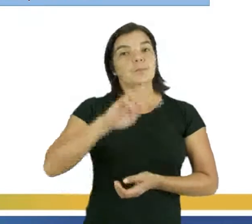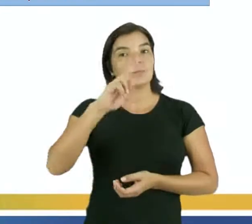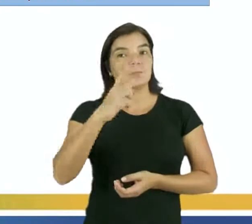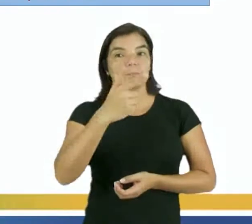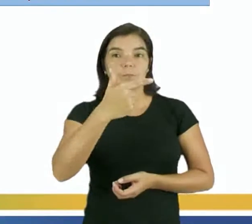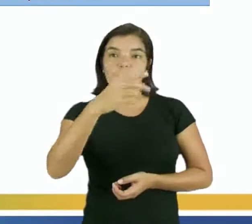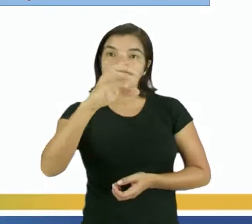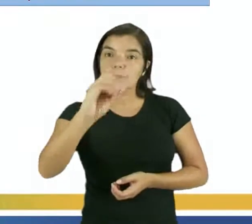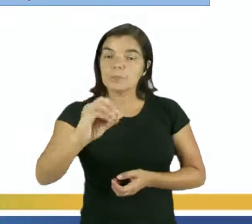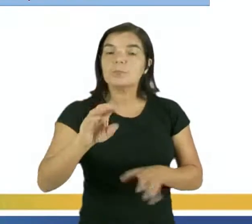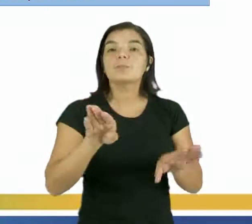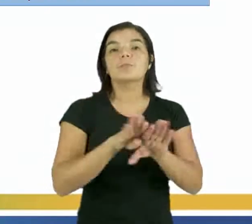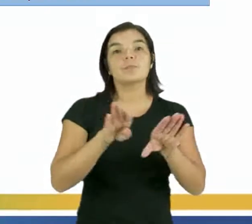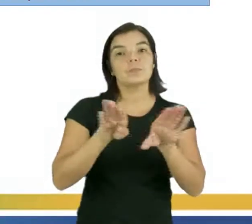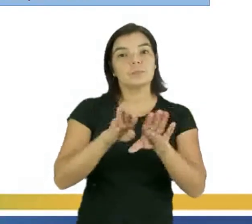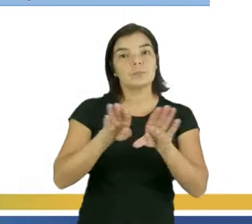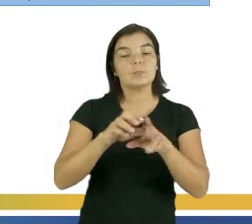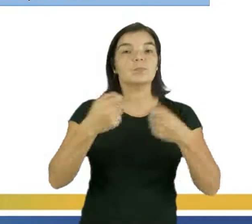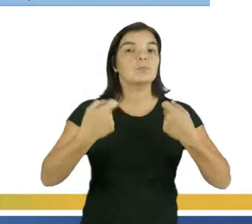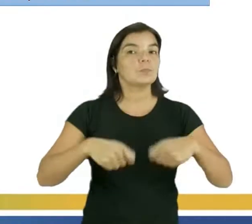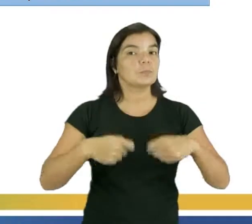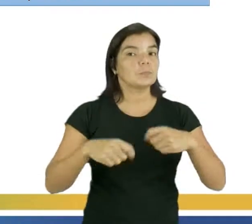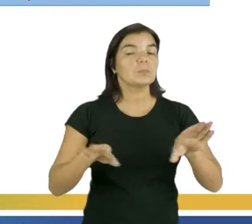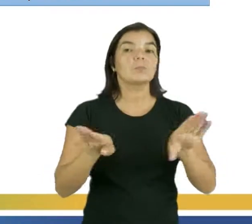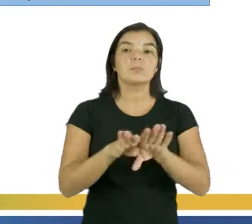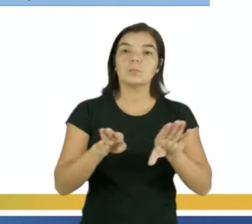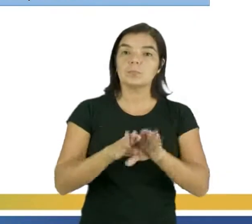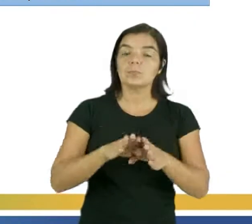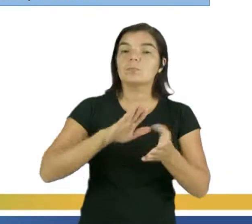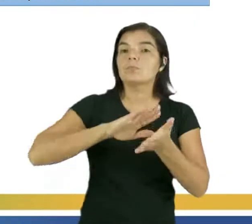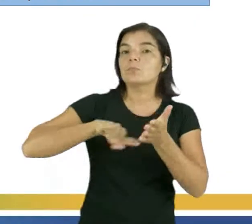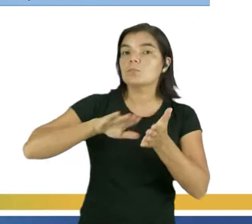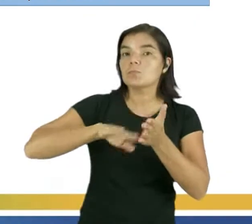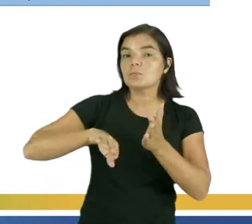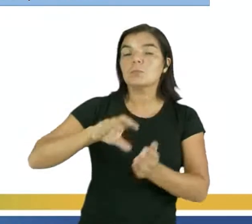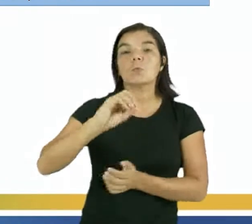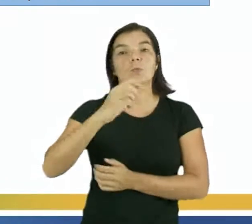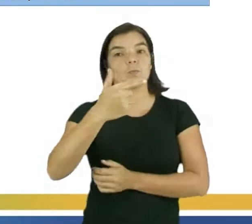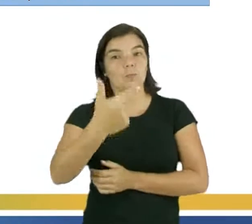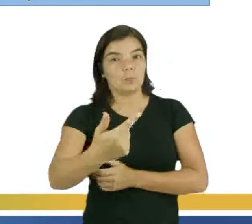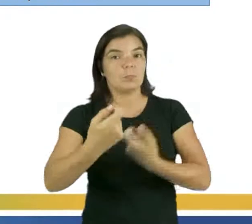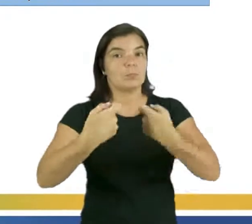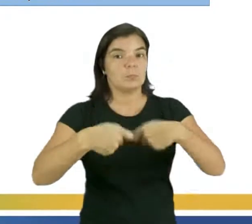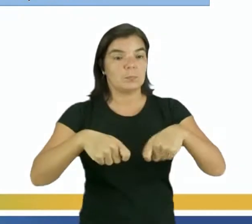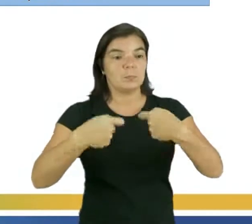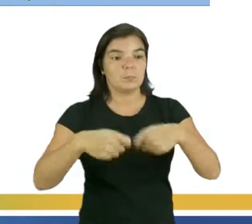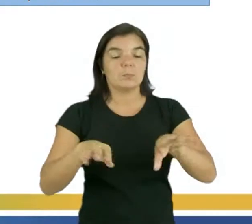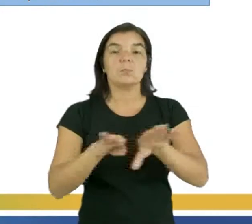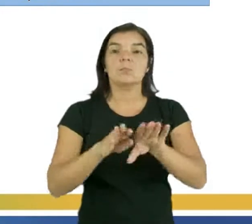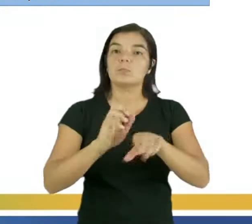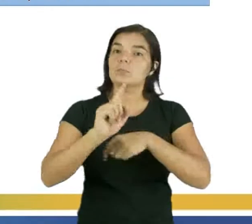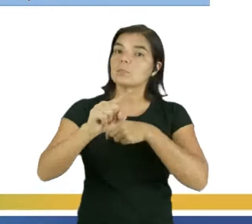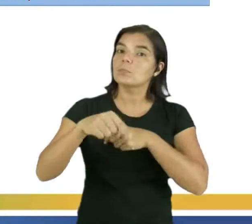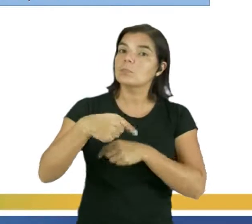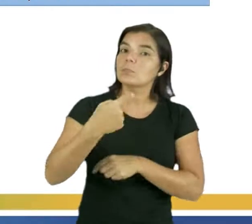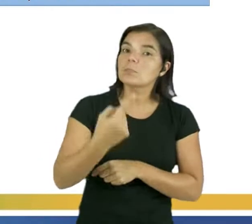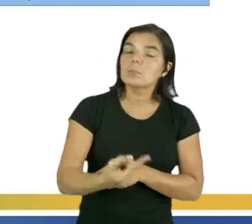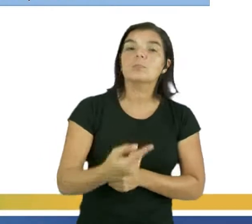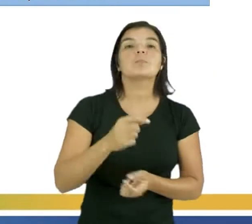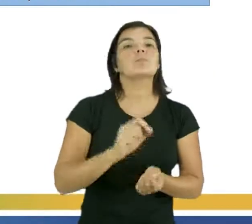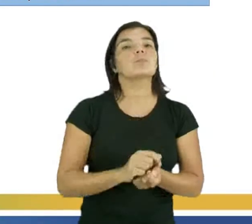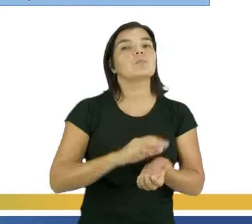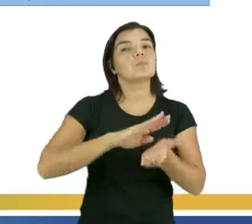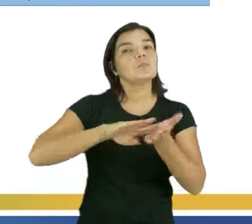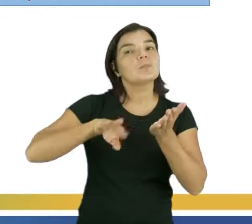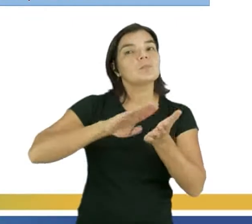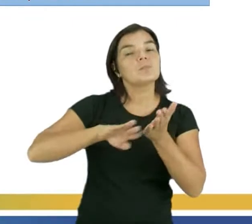Então, ela vem carregada, né, do que ele precisa. Então, ele vai retirar o oxigênio, que é necessário, e aí depois o que vai